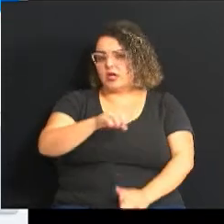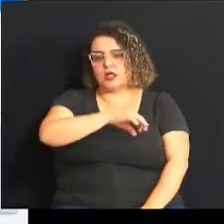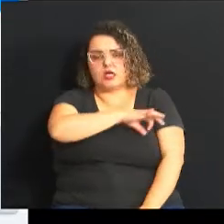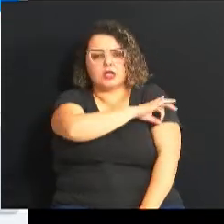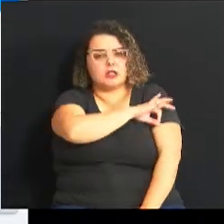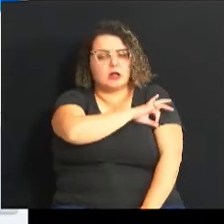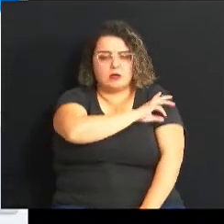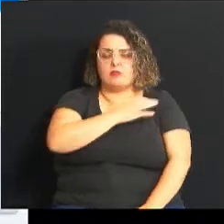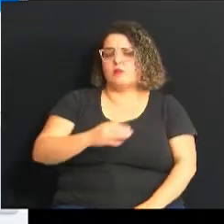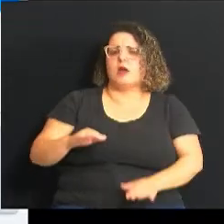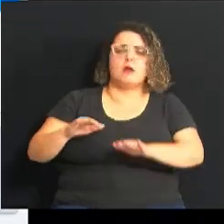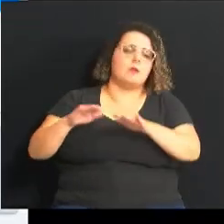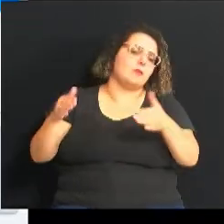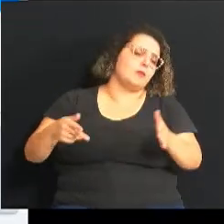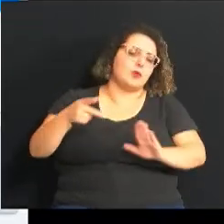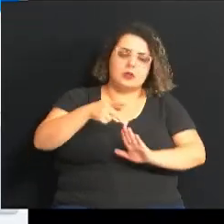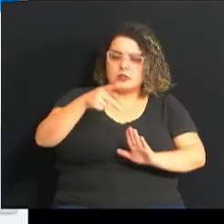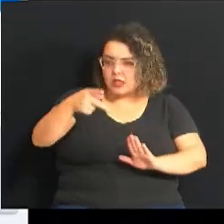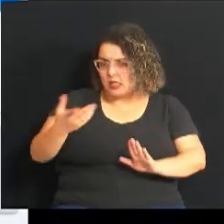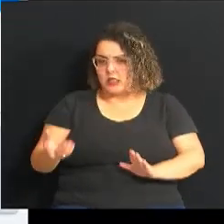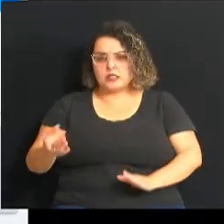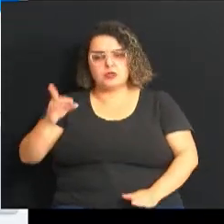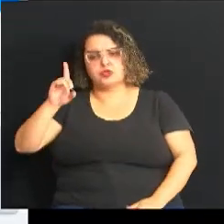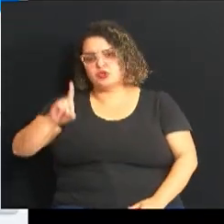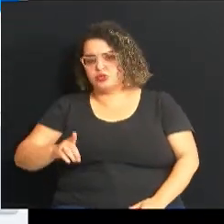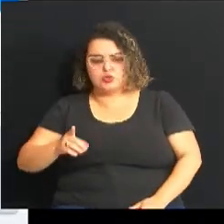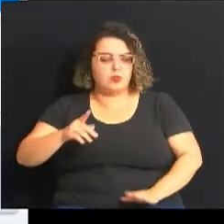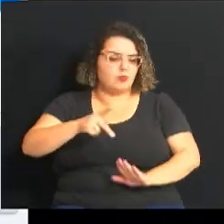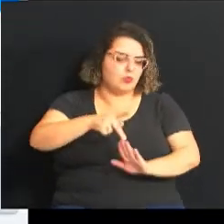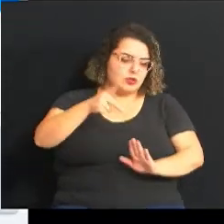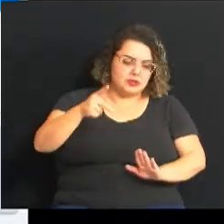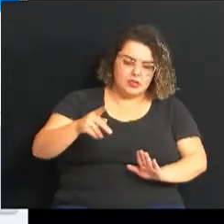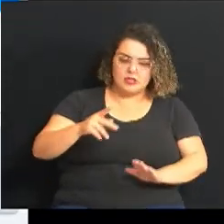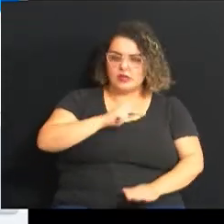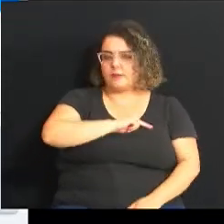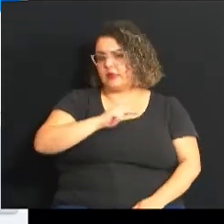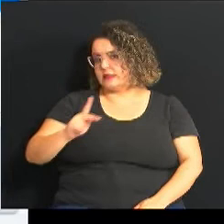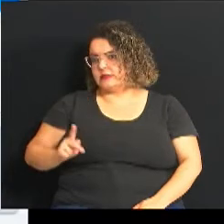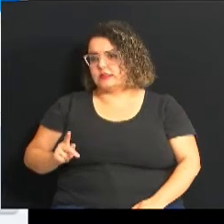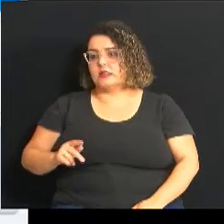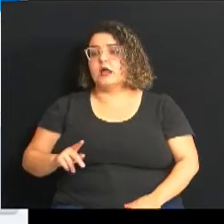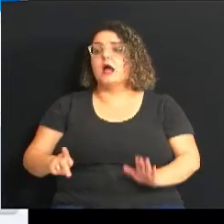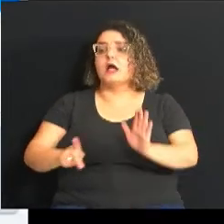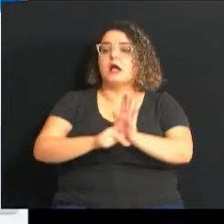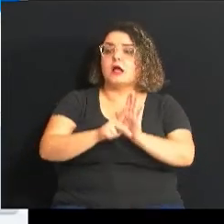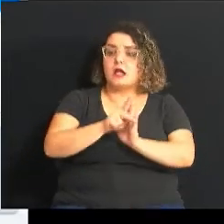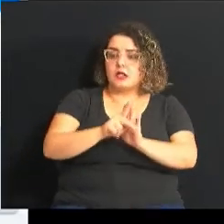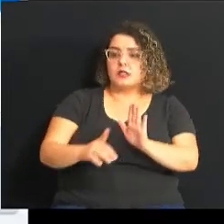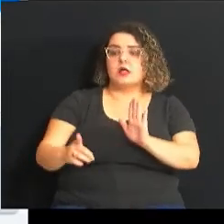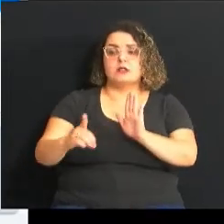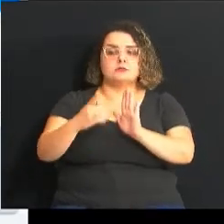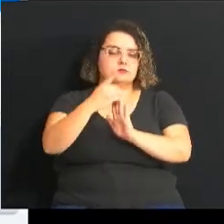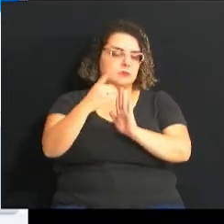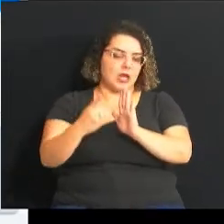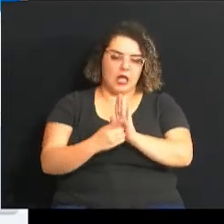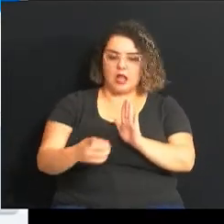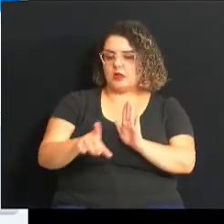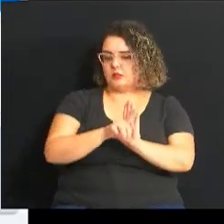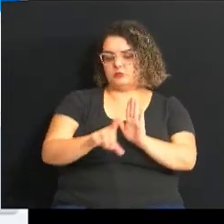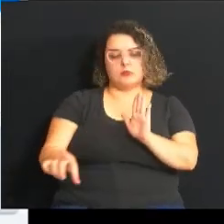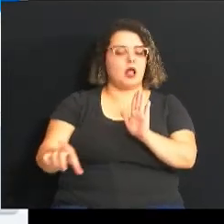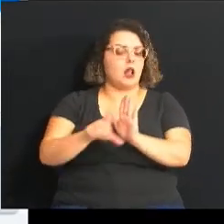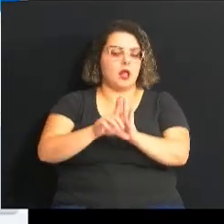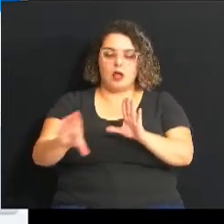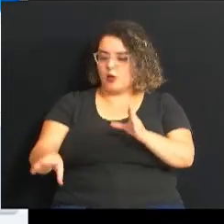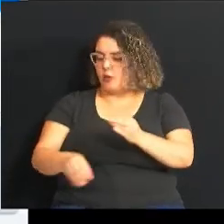mesa diretora, uma portaria da presidência, e aí a gente entra em projetos. Tem de decreto legislativo, de lei complementar, de